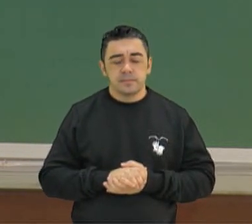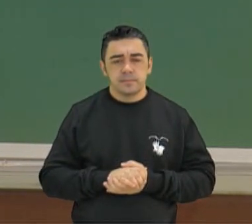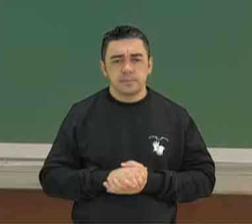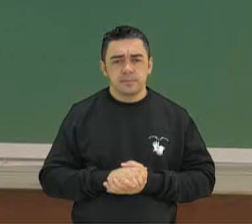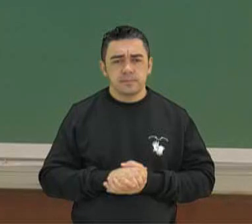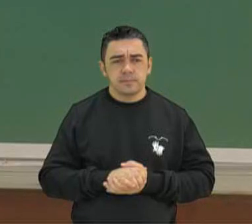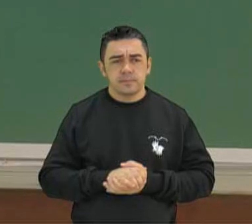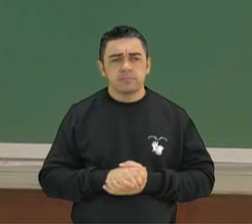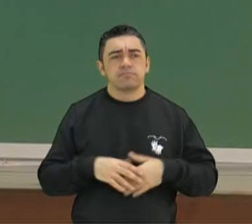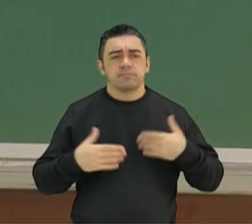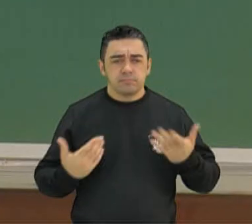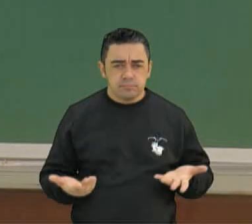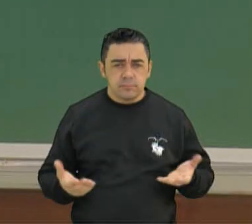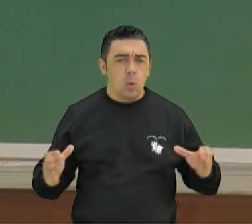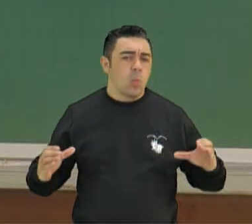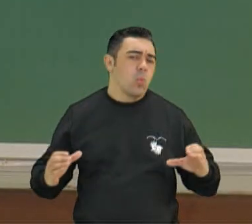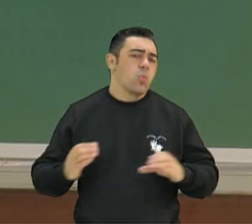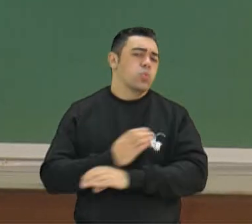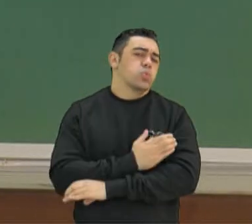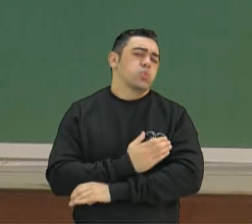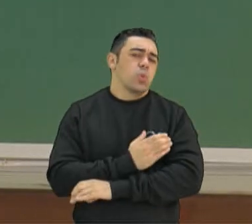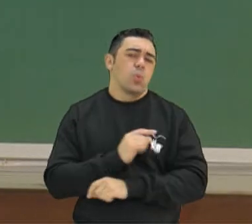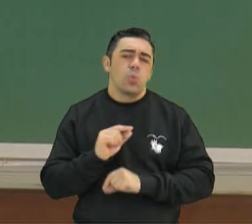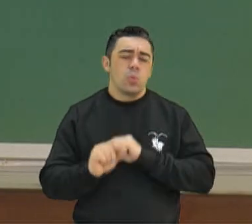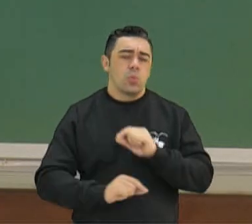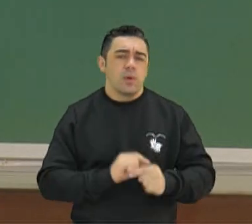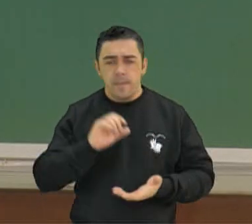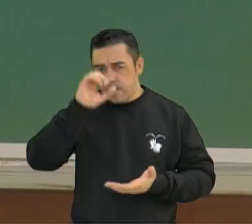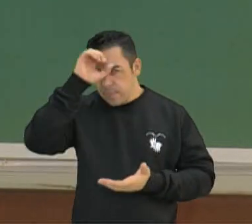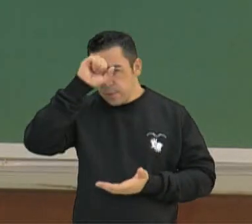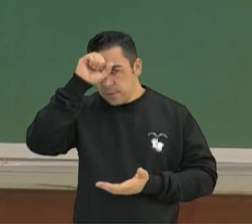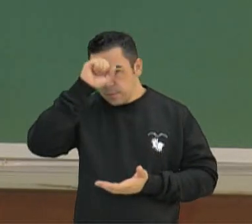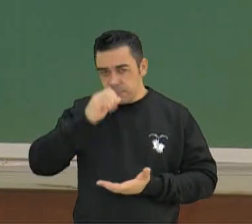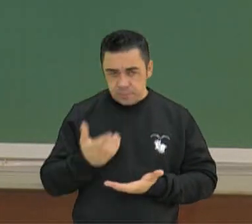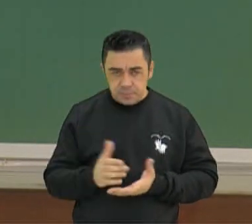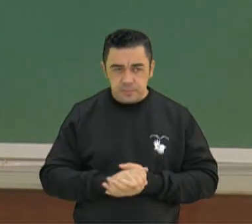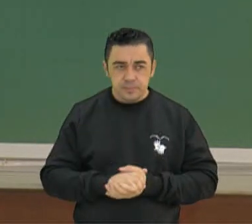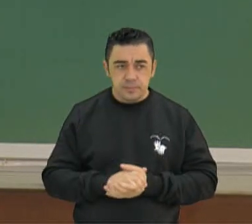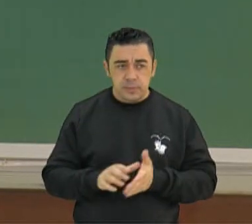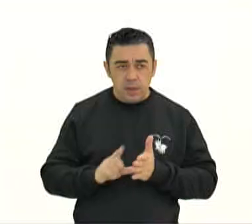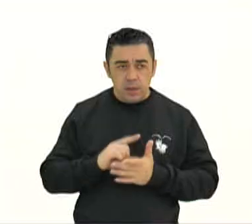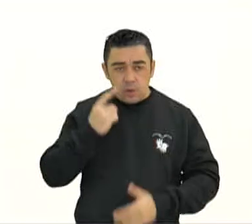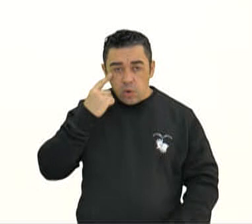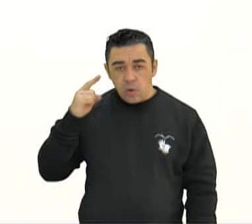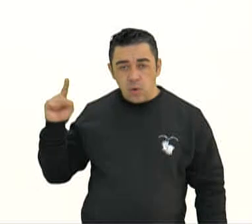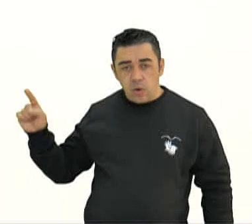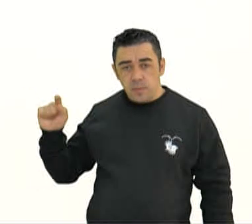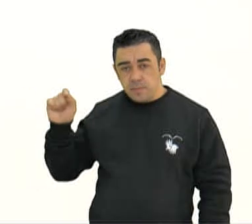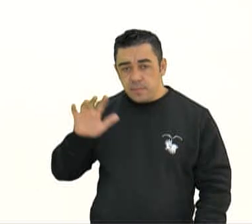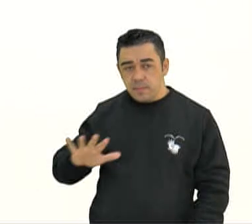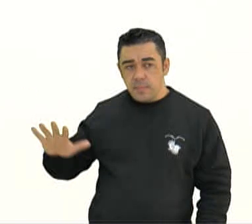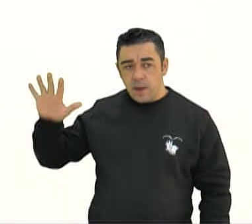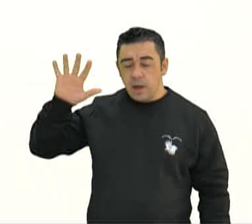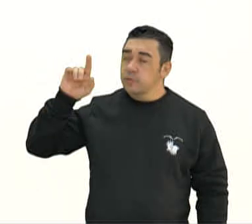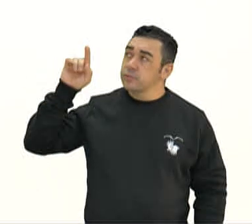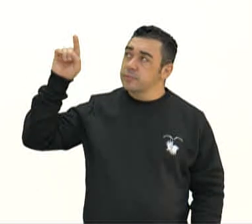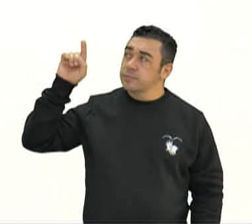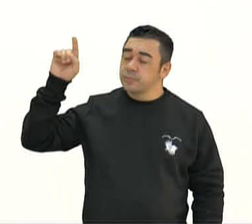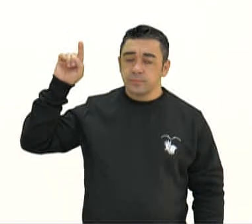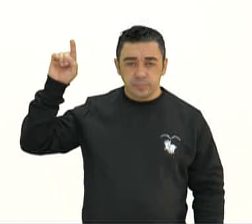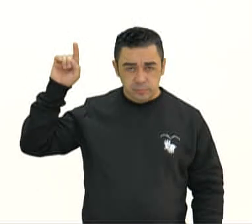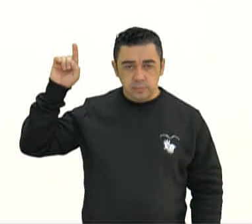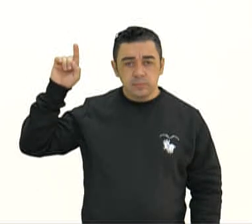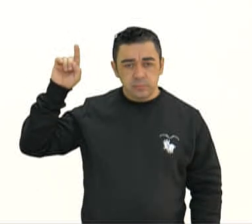Vamos agora para nossas considerações finais. Antes de falar sobre elas, observe essa imagem do lado direito aqui da